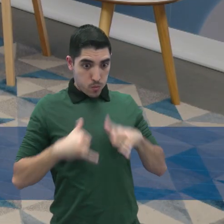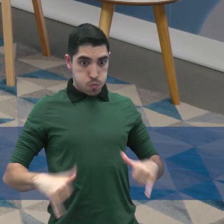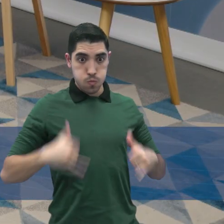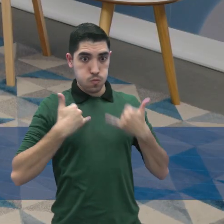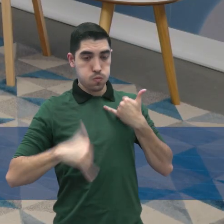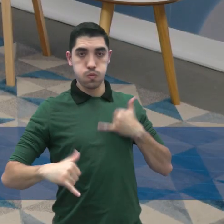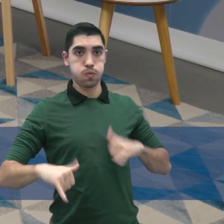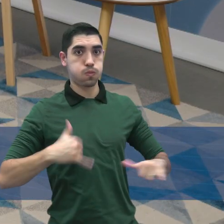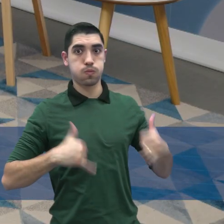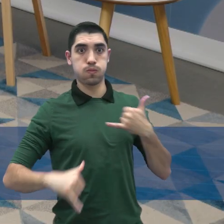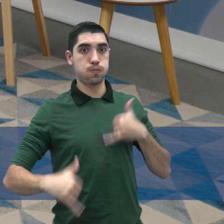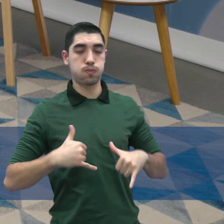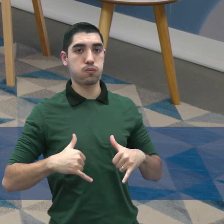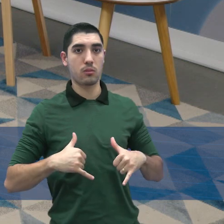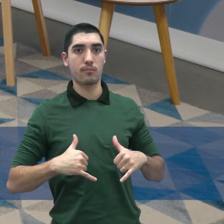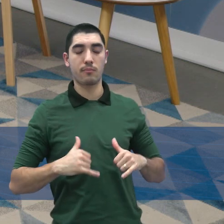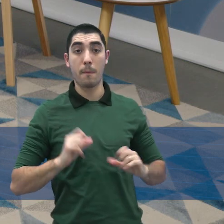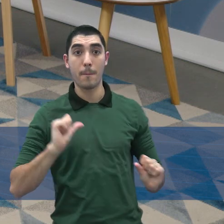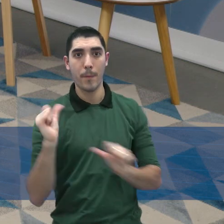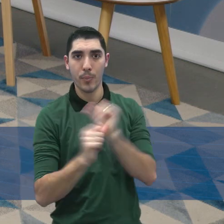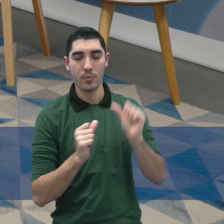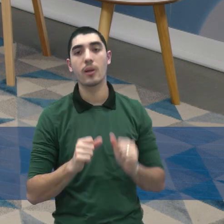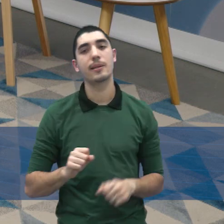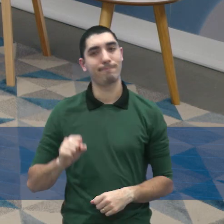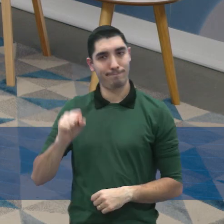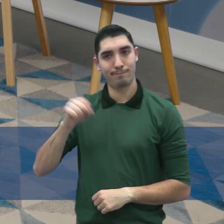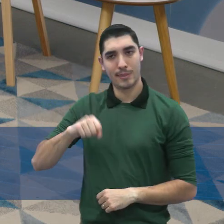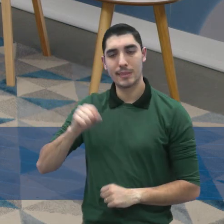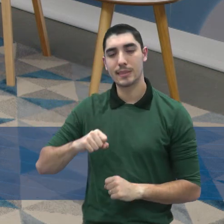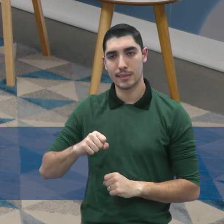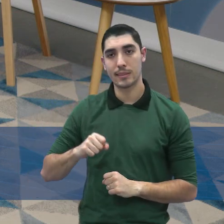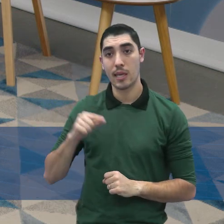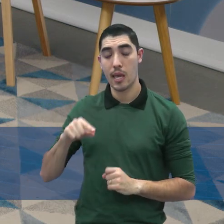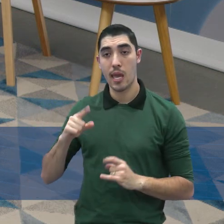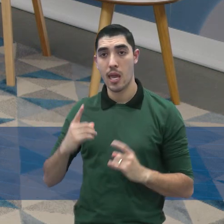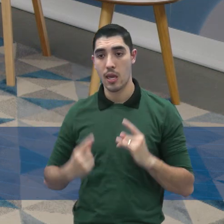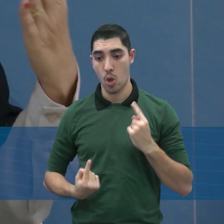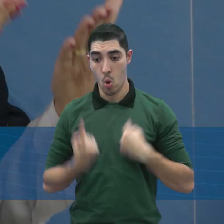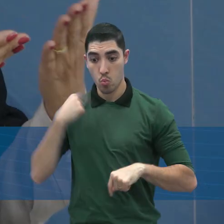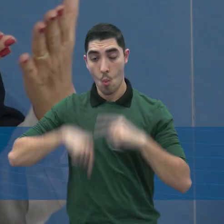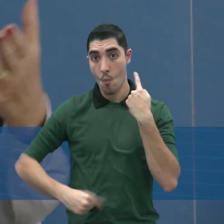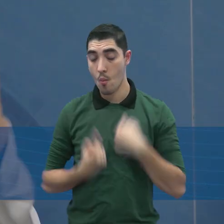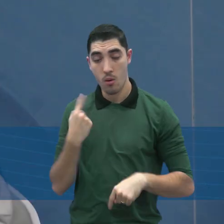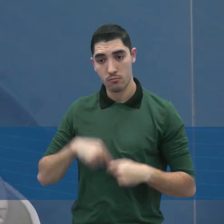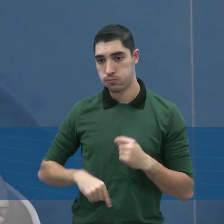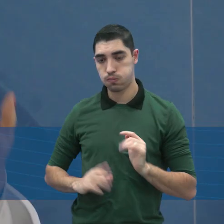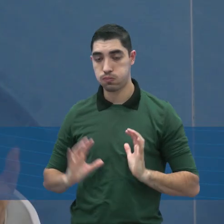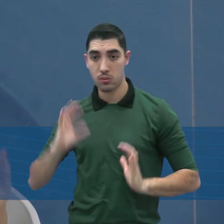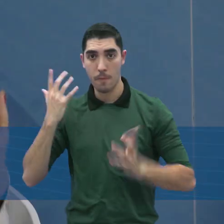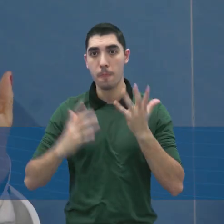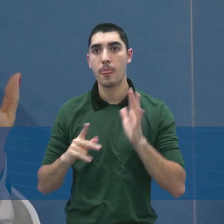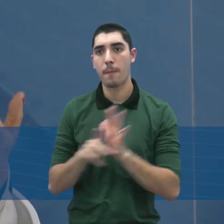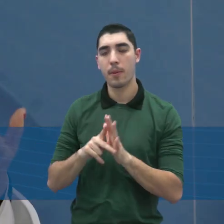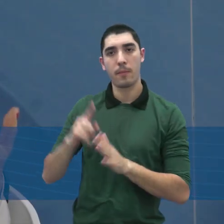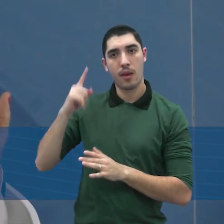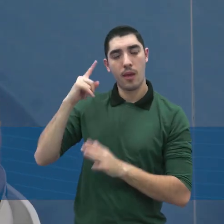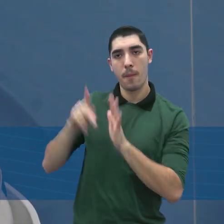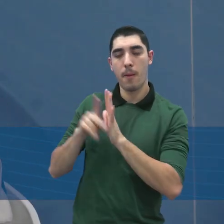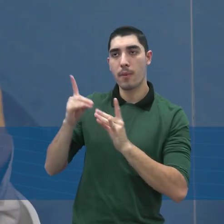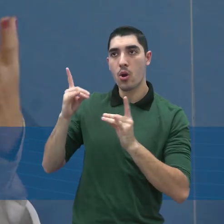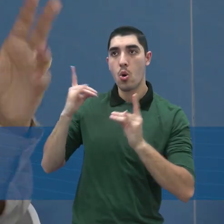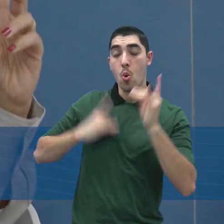uma coisa que mexe bastante. Sim, os hormônios circulantes bons da paixão,